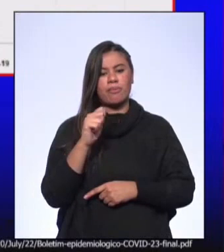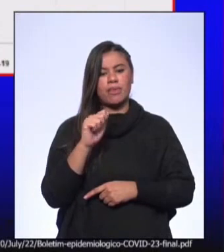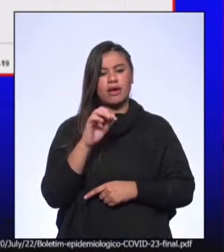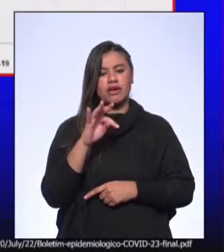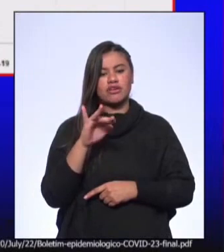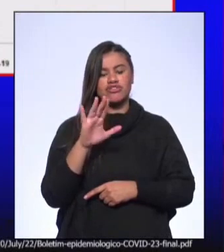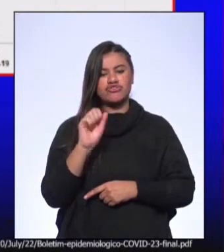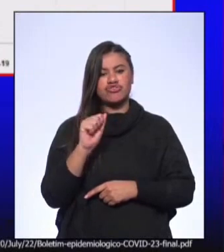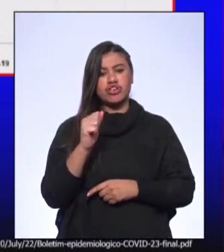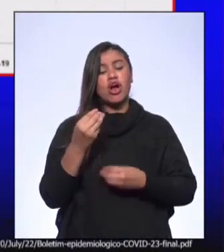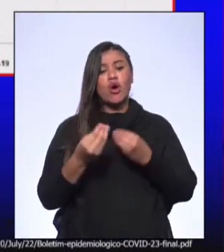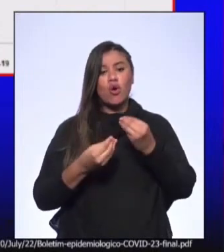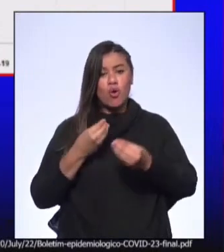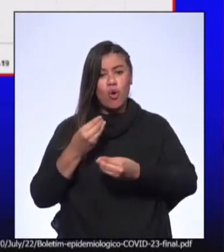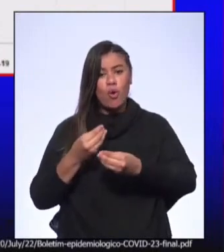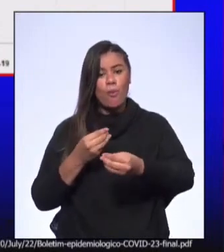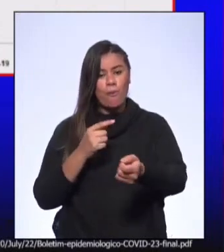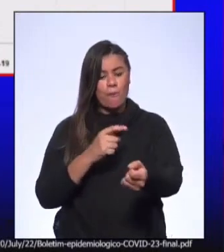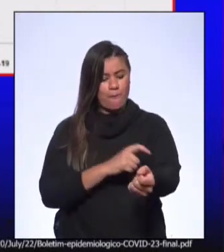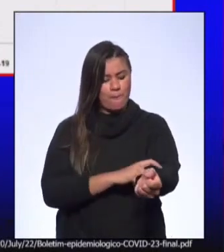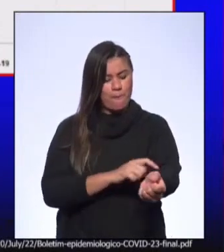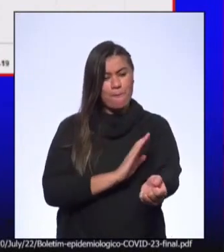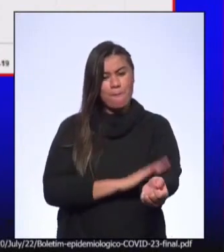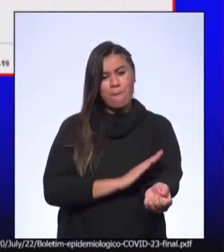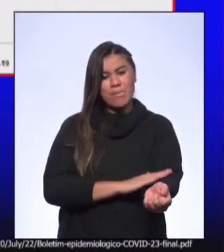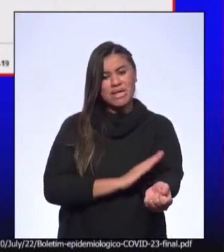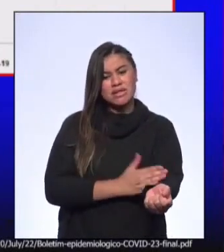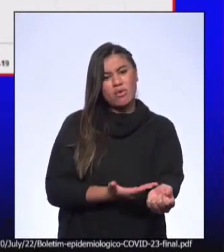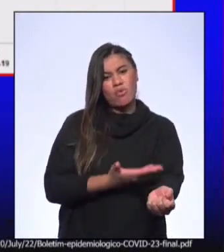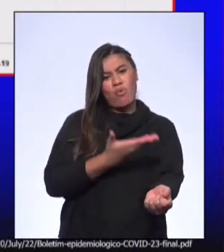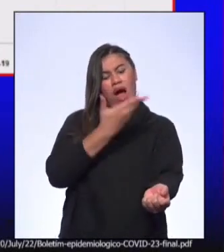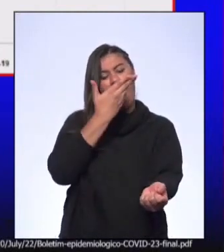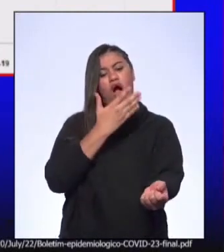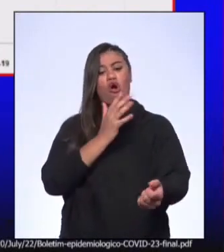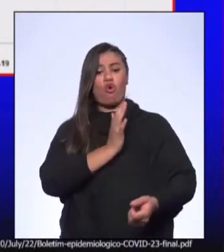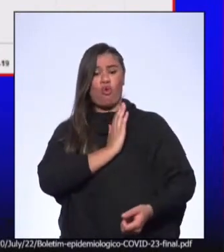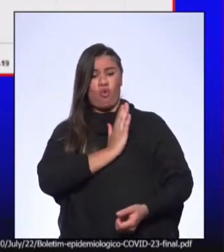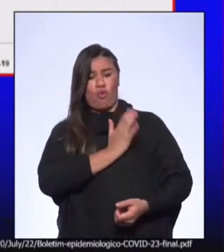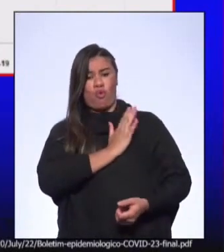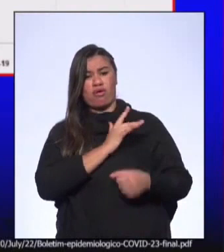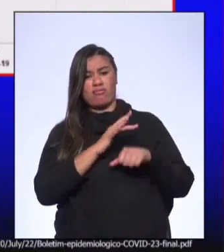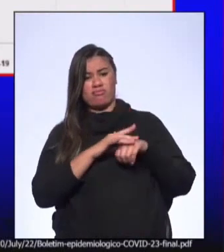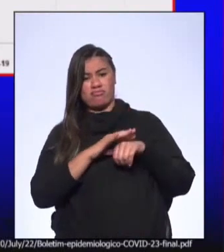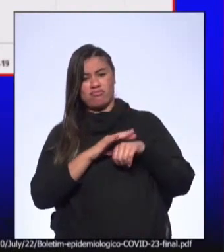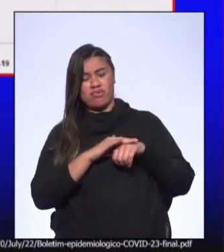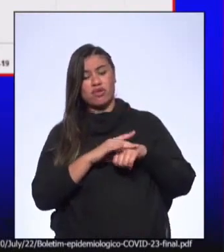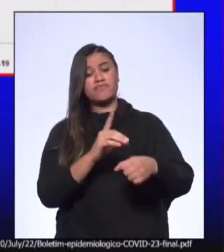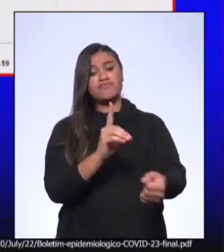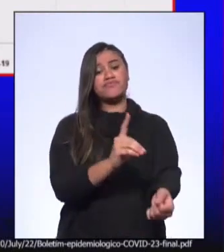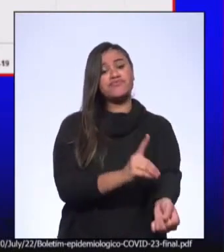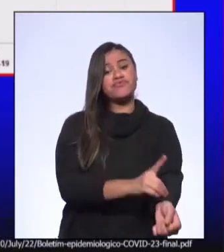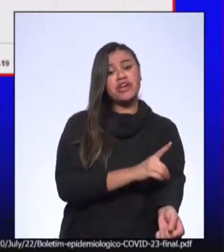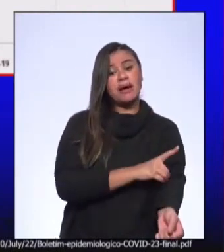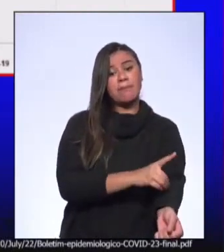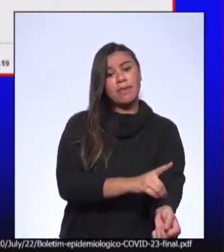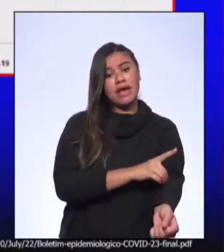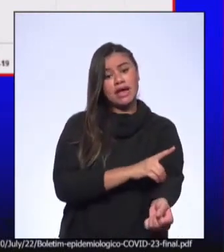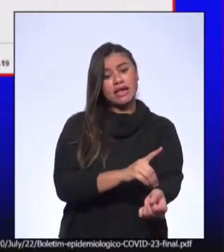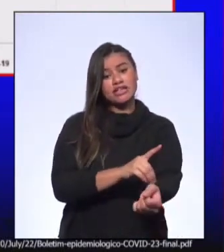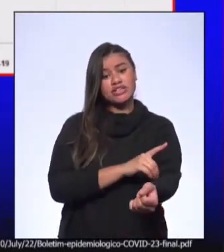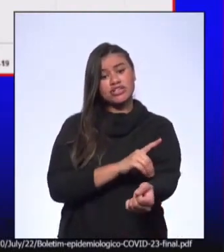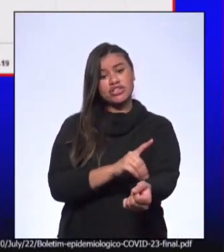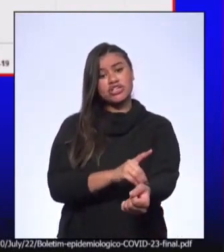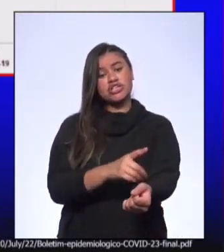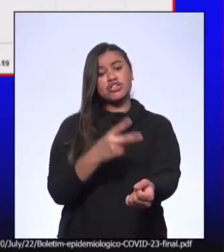como hipertensão arterial, doenças do coração, etc. A diabetes mellitus, principalmente a diabetes mellitus